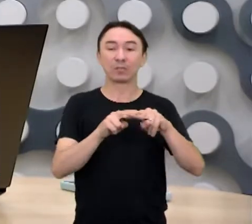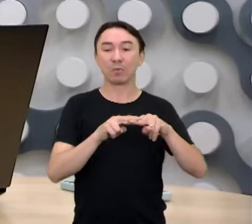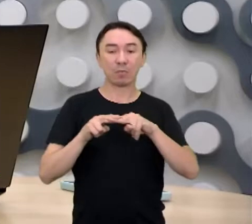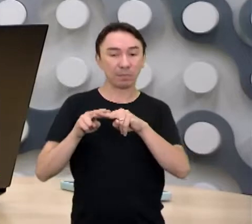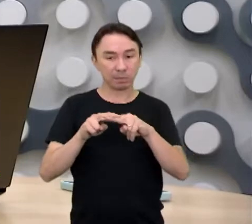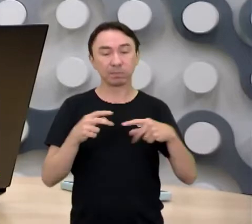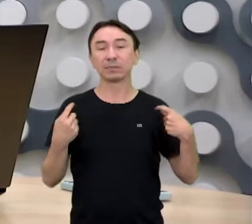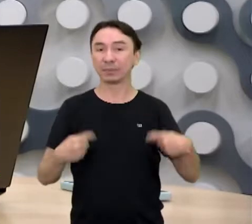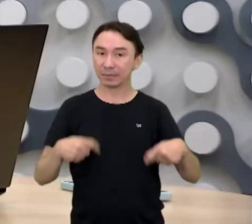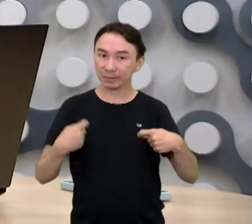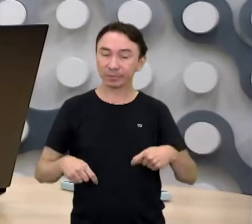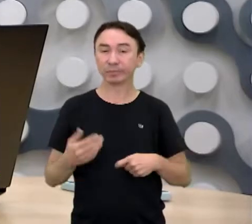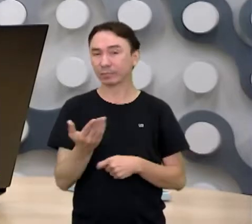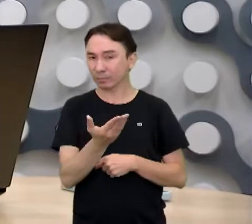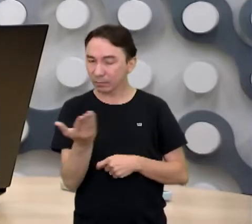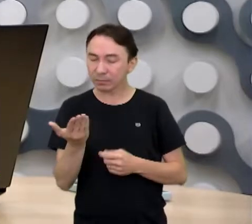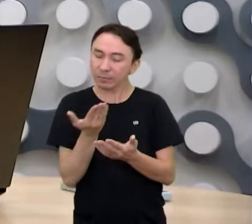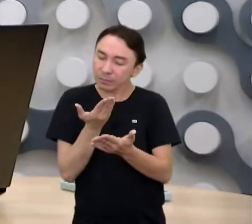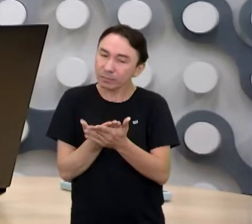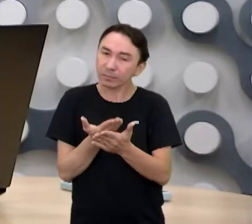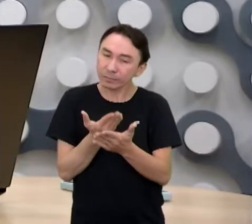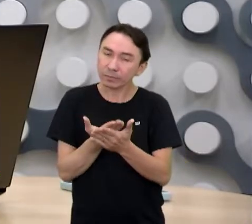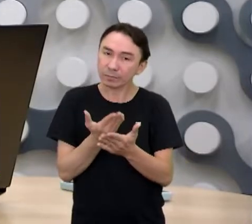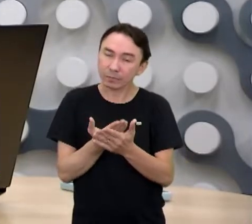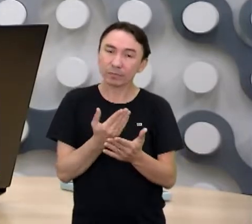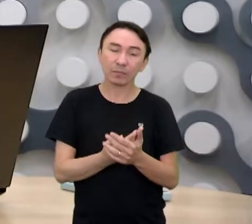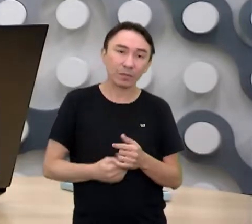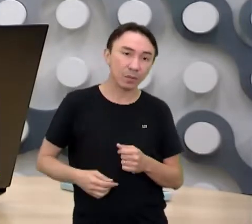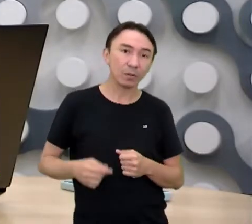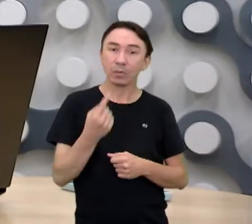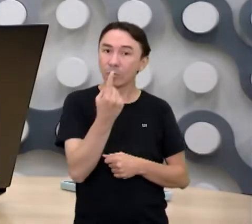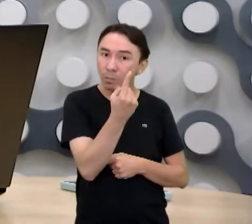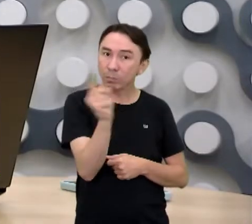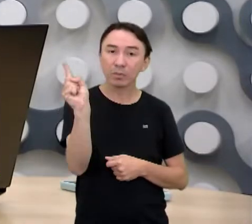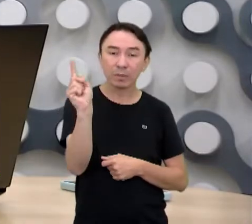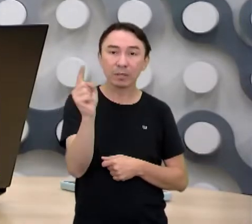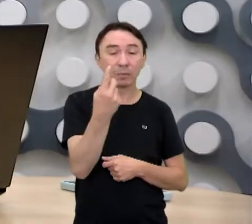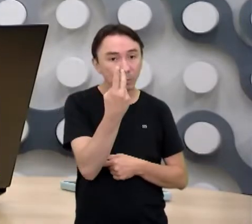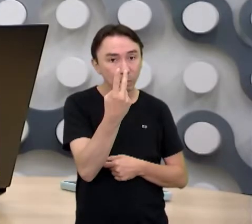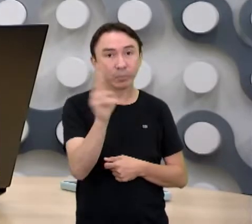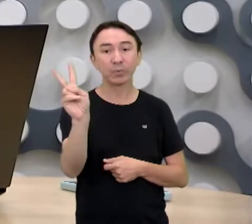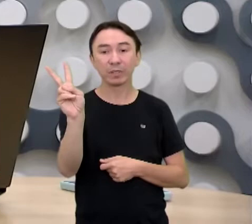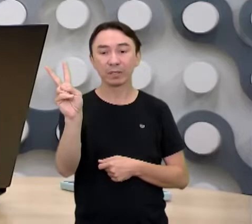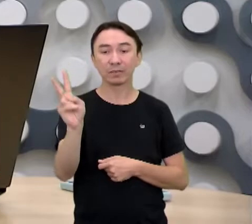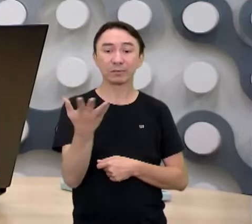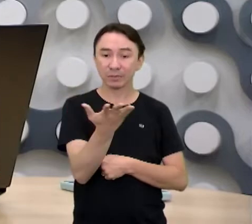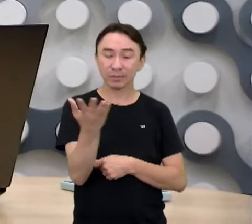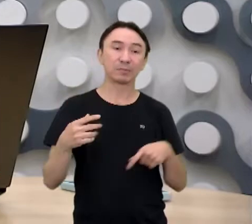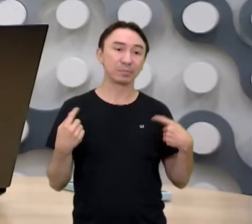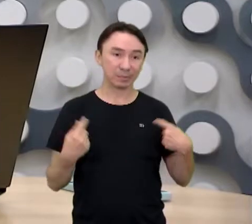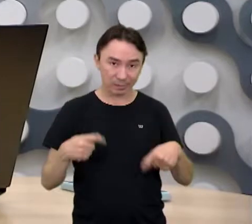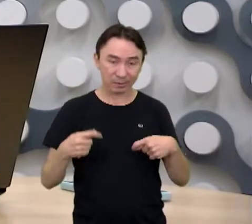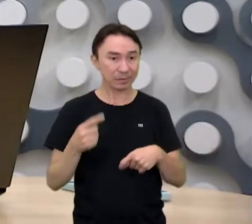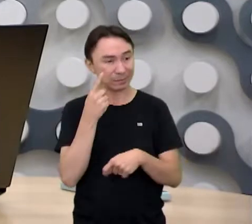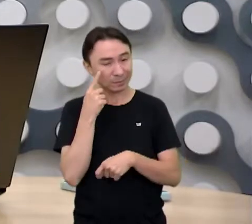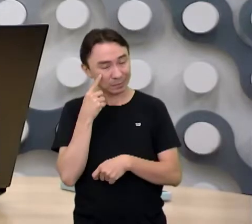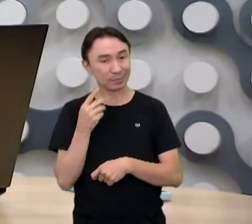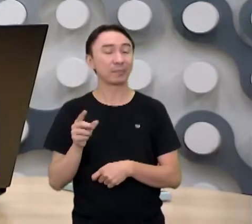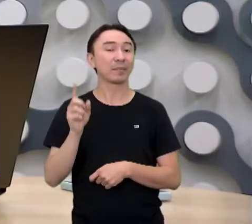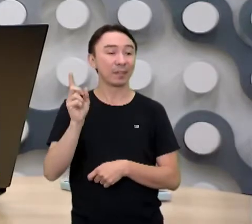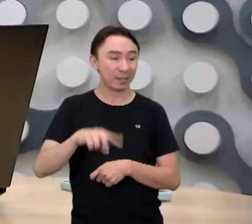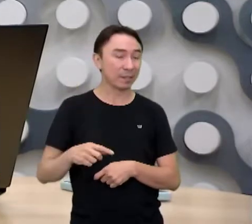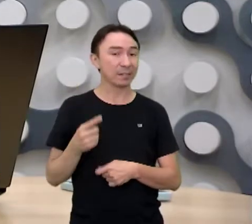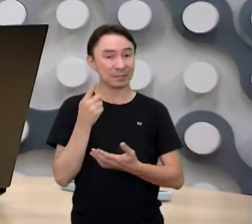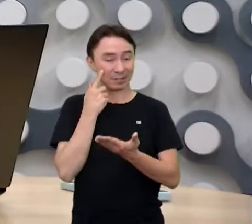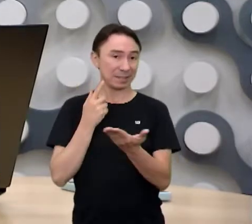processo final que vocês vão trabalhar aí nesse itinerário aí da atividade 2, né, a sistematização, e aí vocês